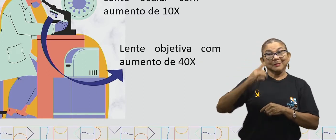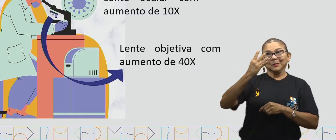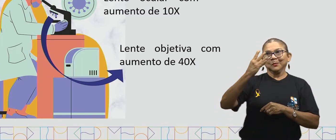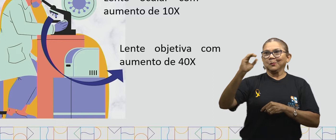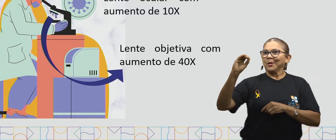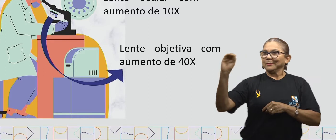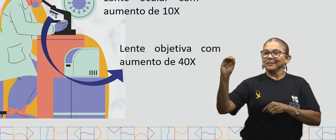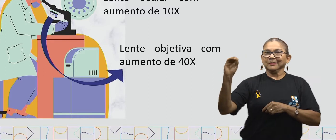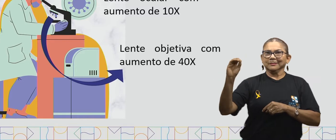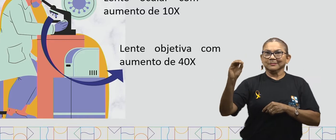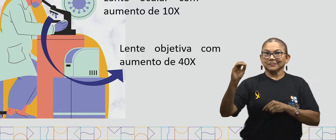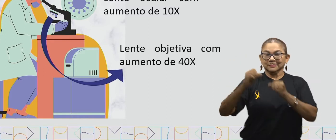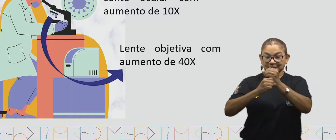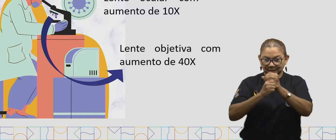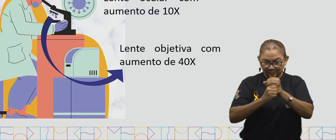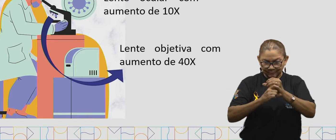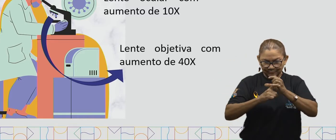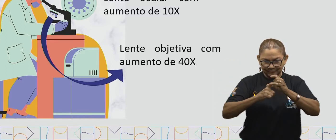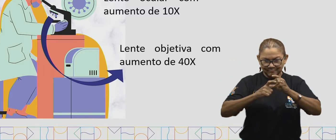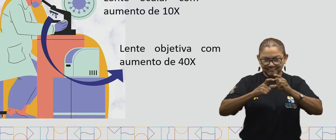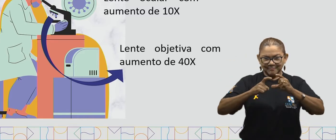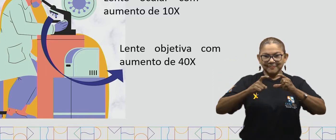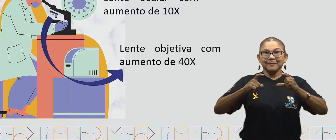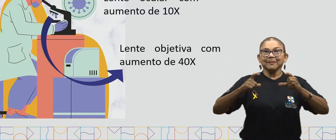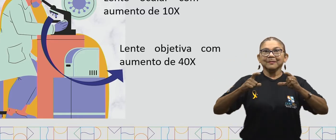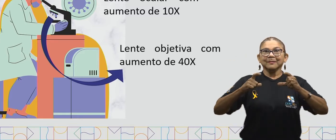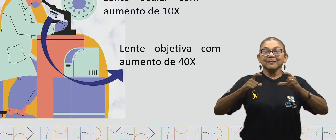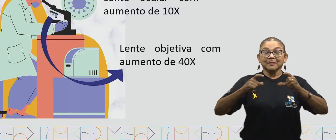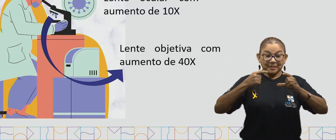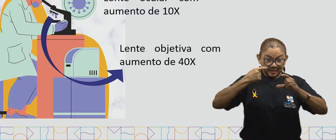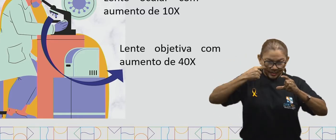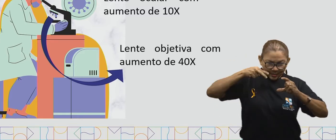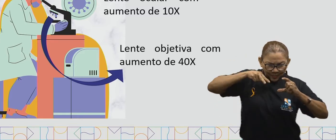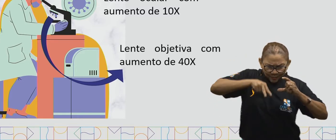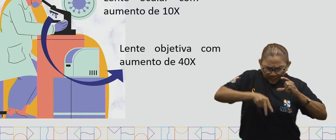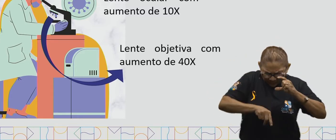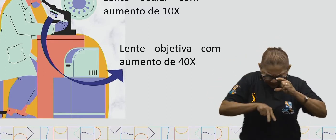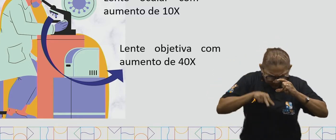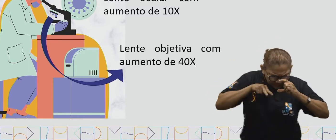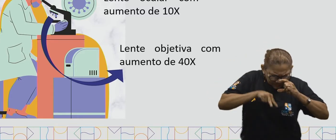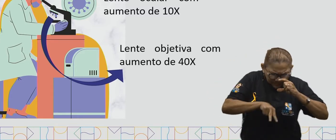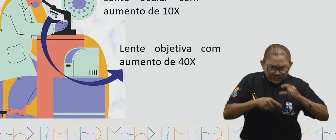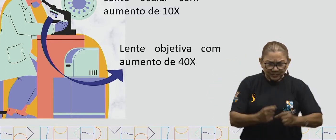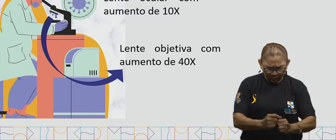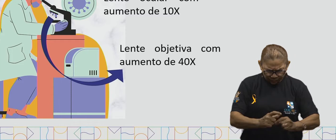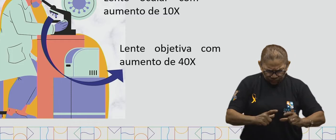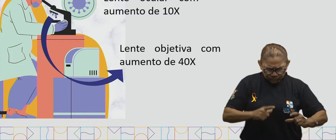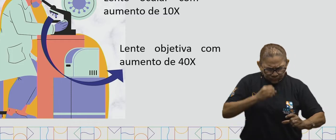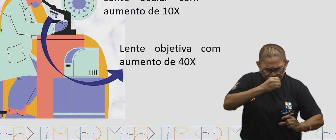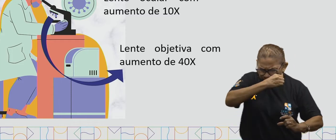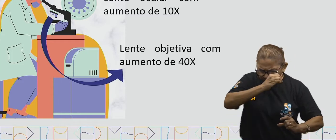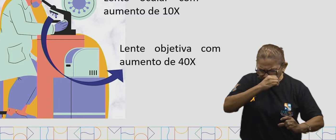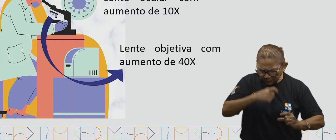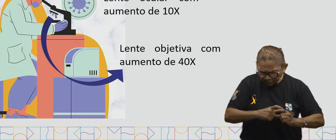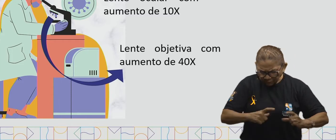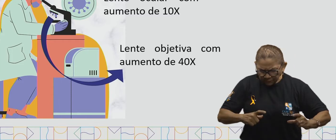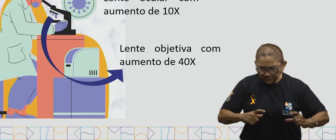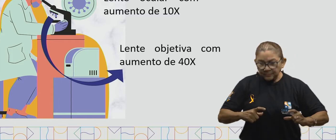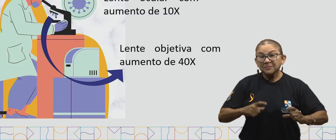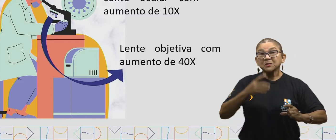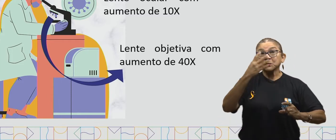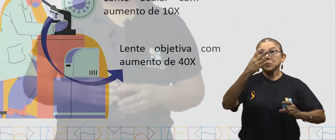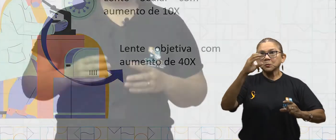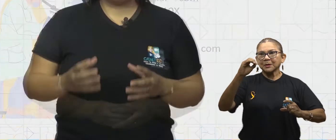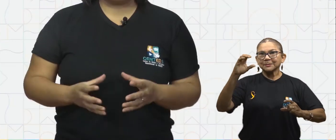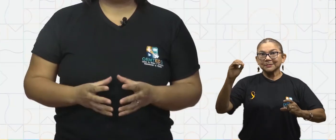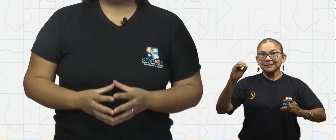400, ou seja, o aumento da imagem que Luana está olhando é de 400 vezes o tamanho normal